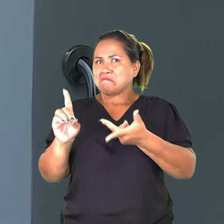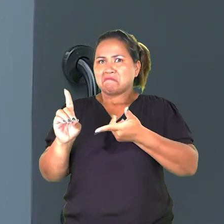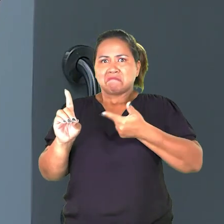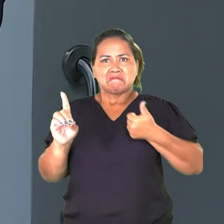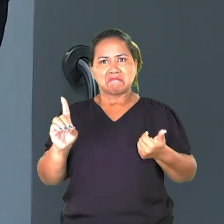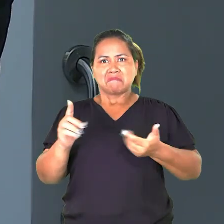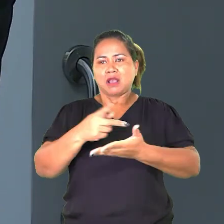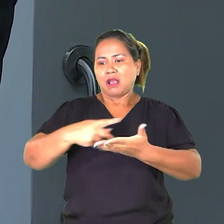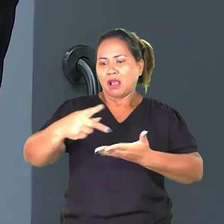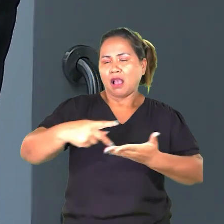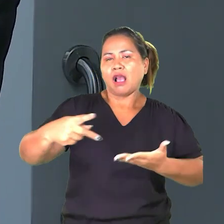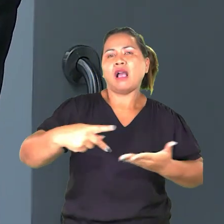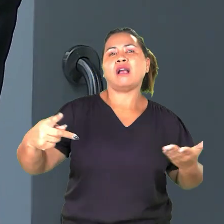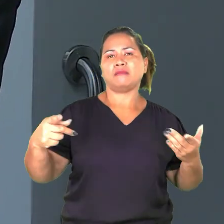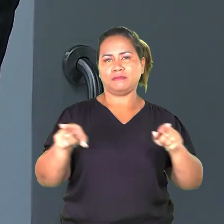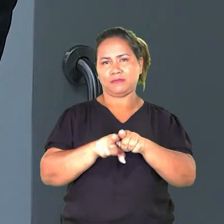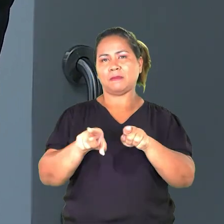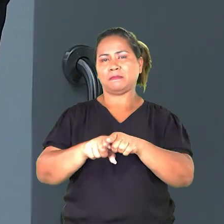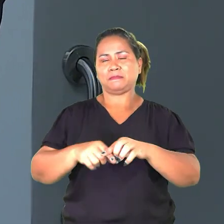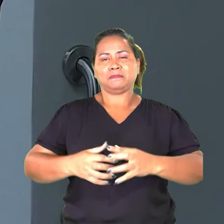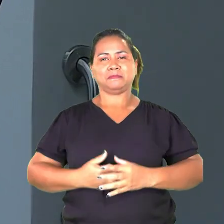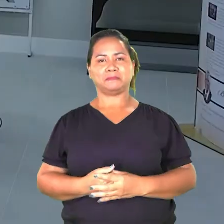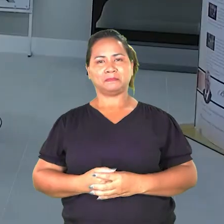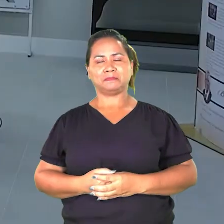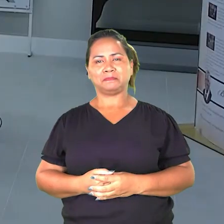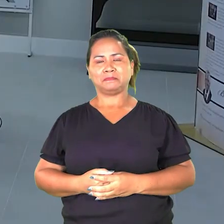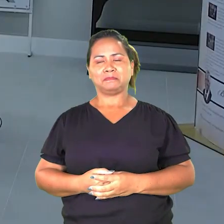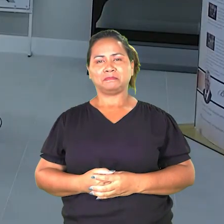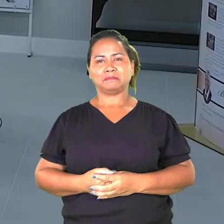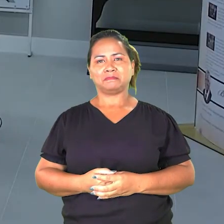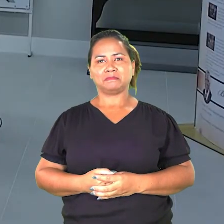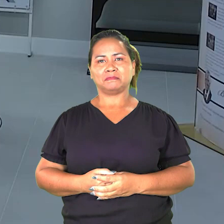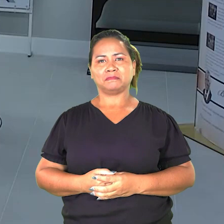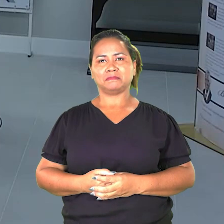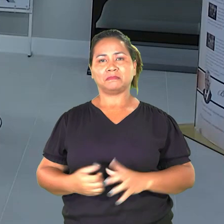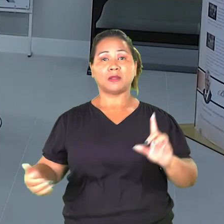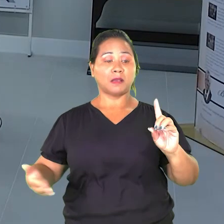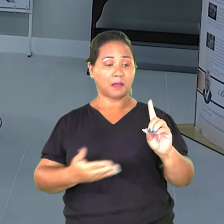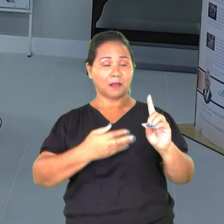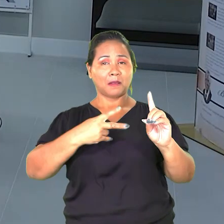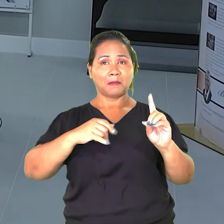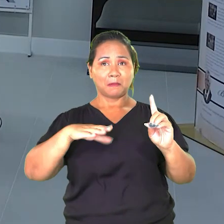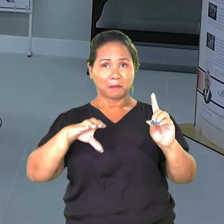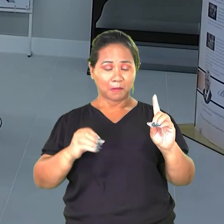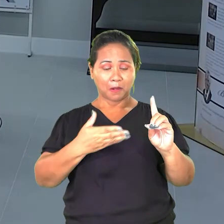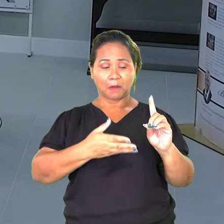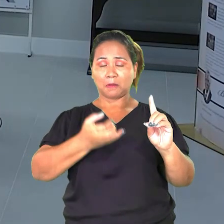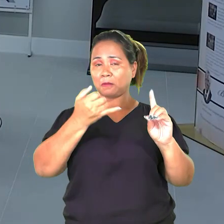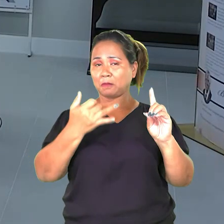melhor fabro, como dizia Manuel Bandeira, dos versos em língua portuguesa.